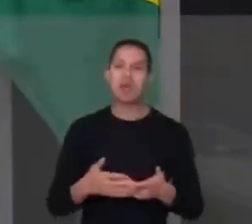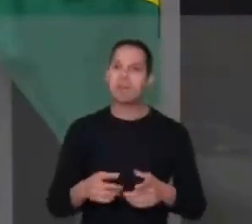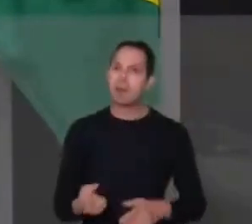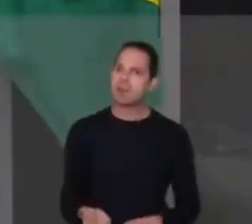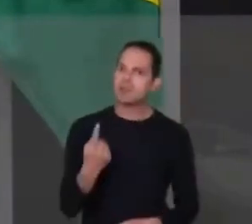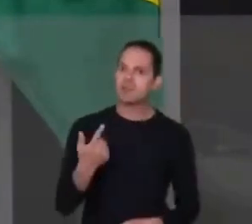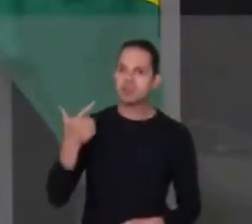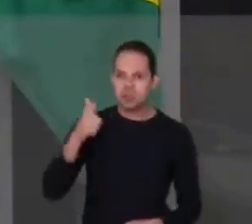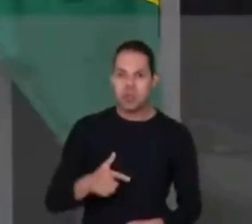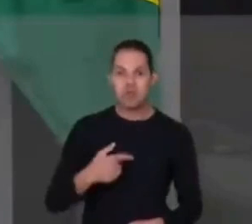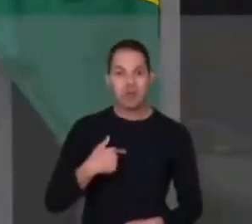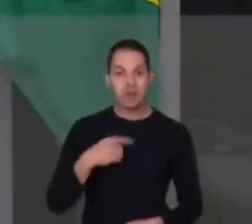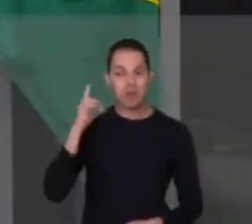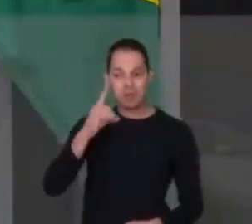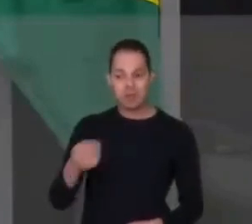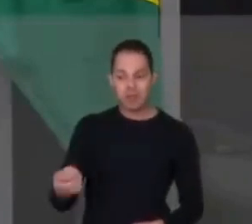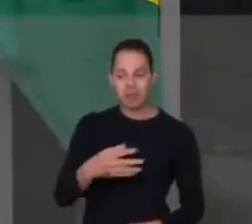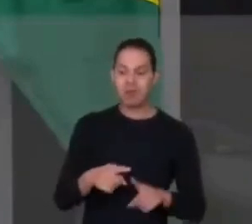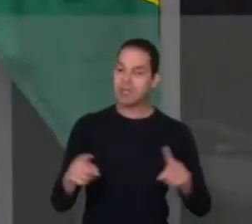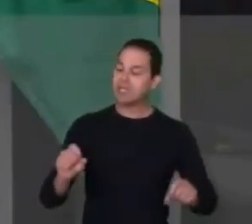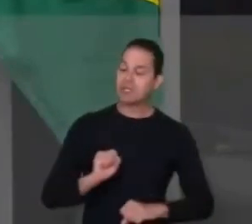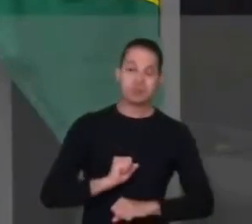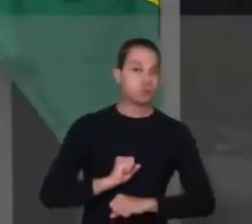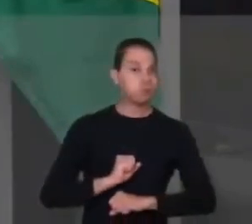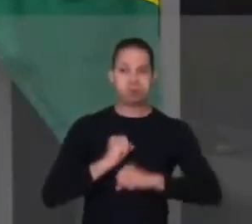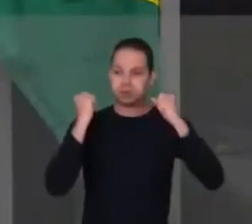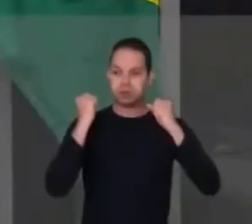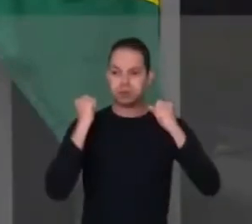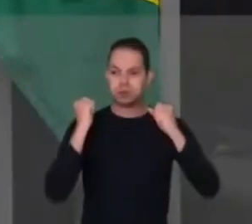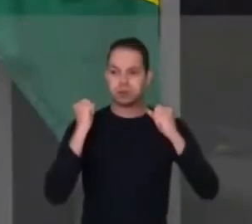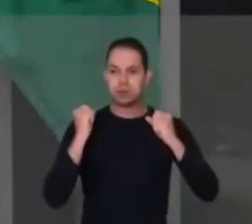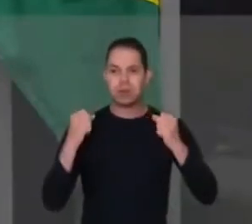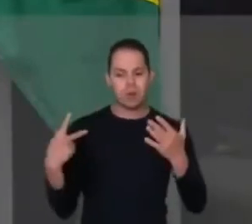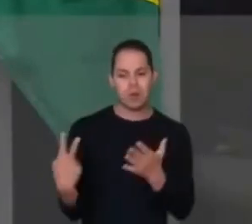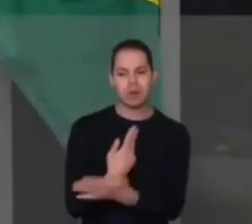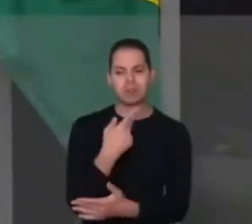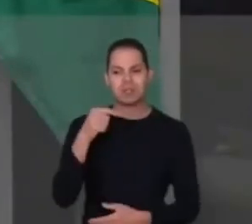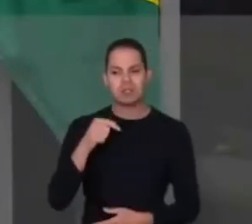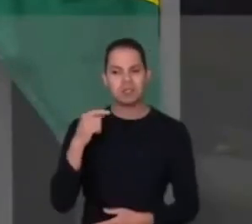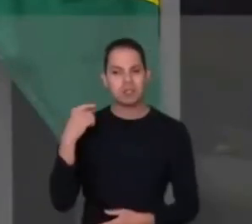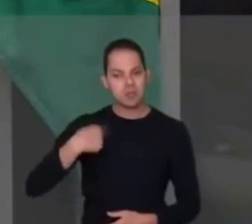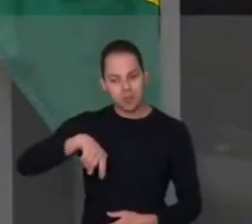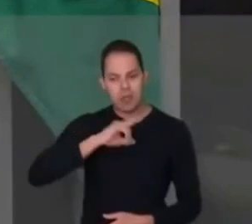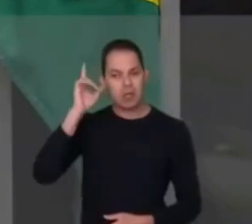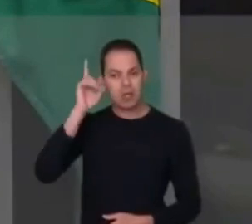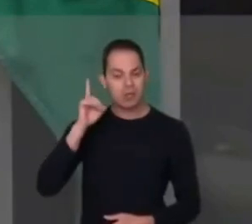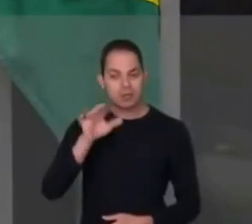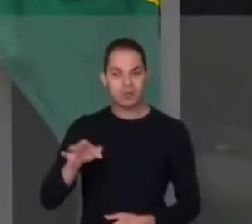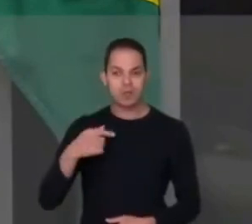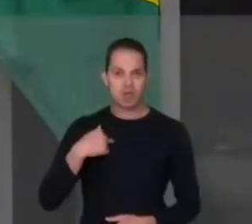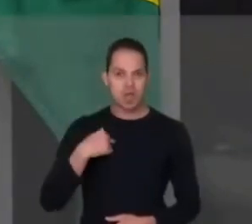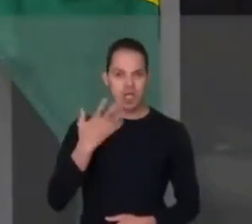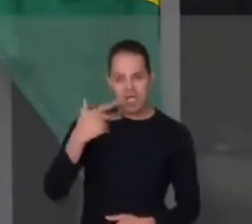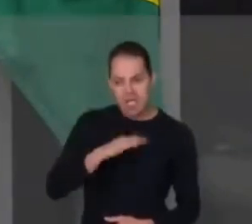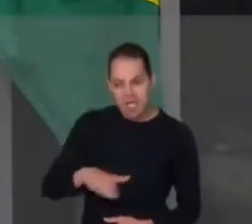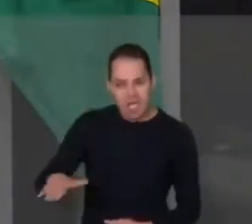absurdo volta a dizer sou Deputado novato mas tô indignado com o que estão fazendo com os deputados federais aqui não somos meninos